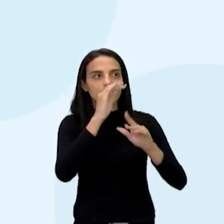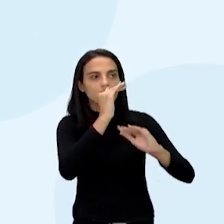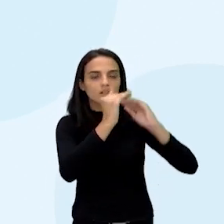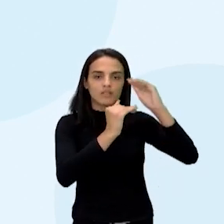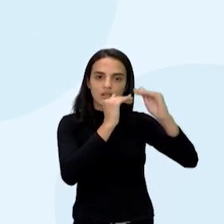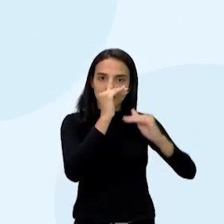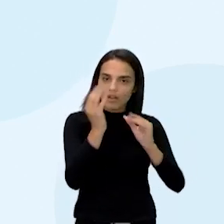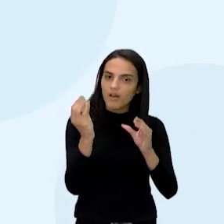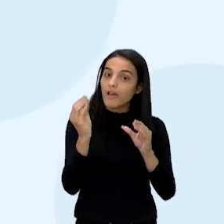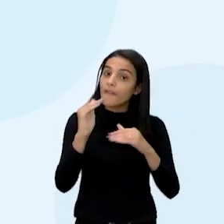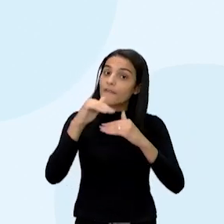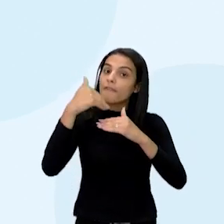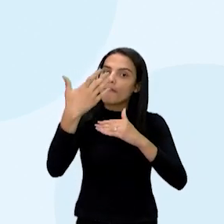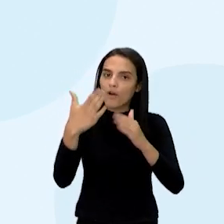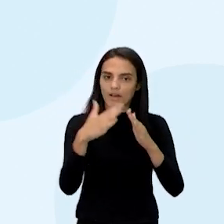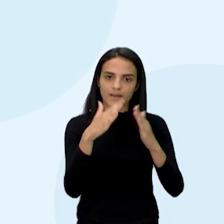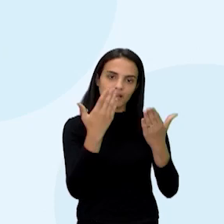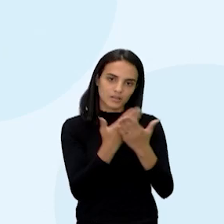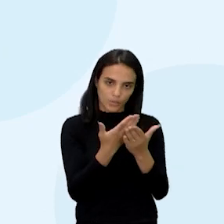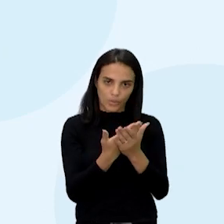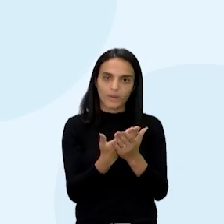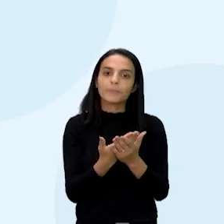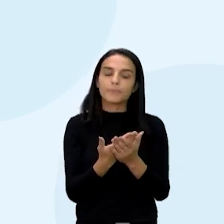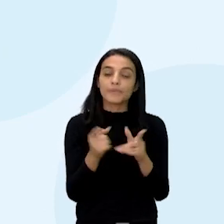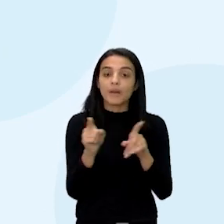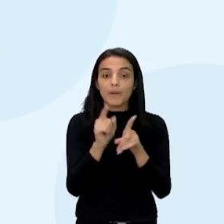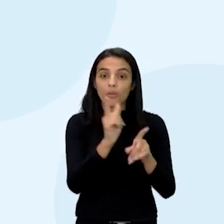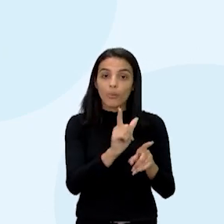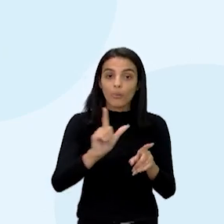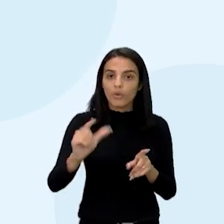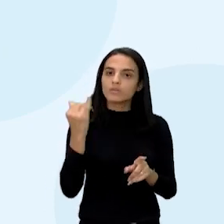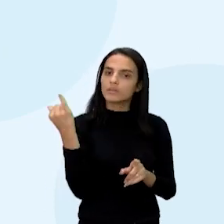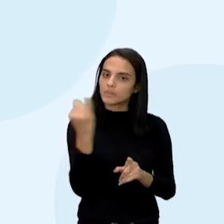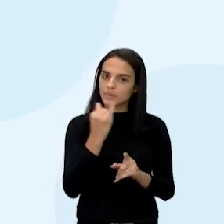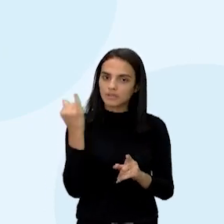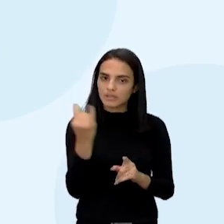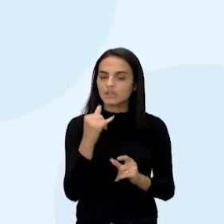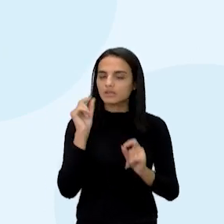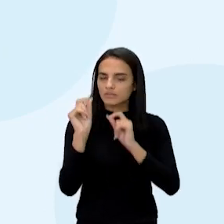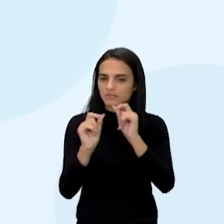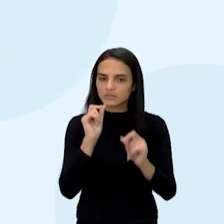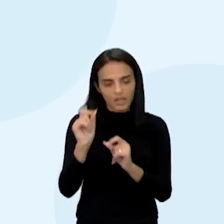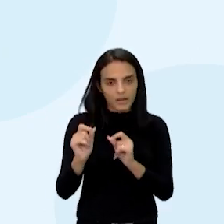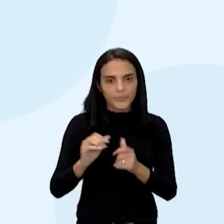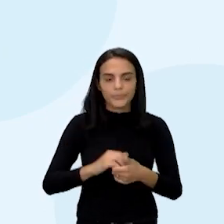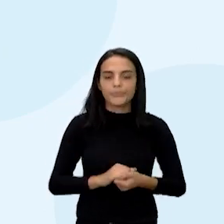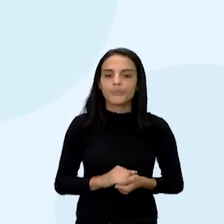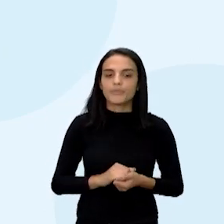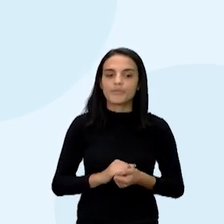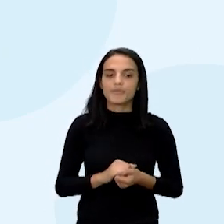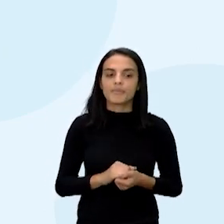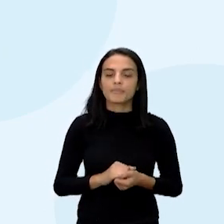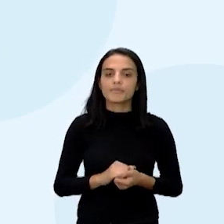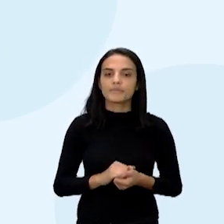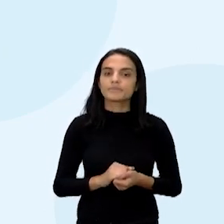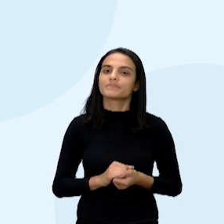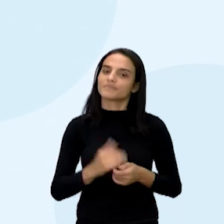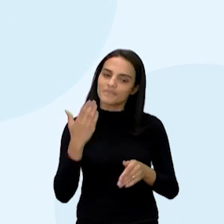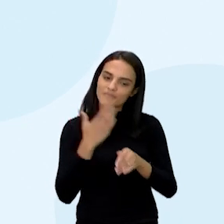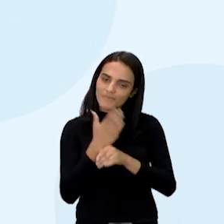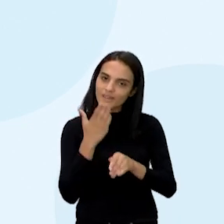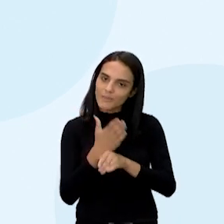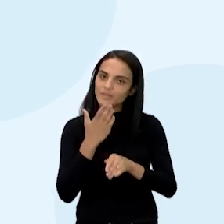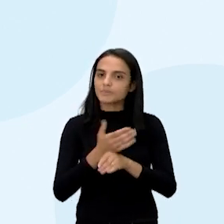do contexto da escola. E um outro elemento importante, fundamental, uma peça-chave nesse processo, é a participação